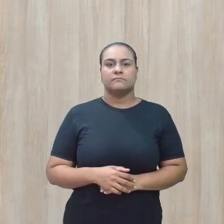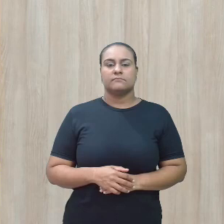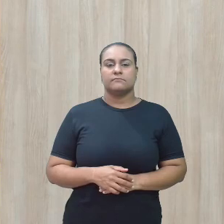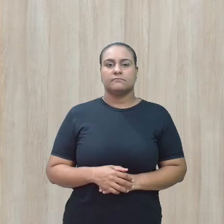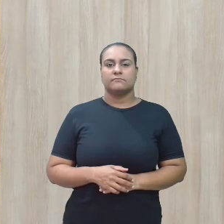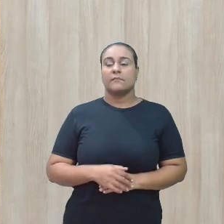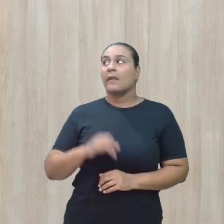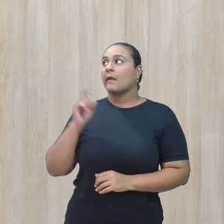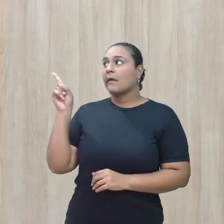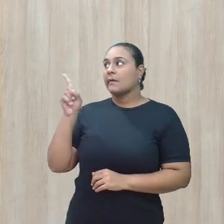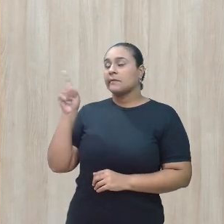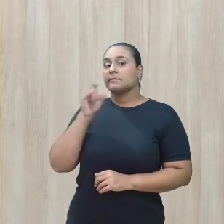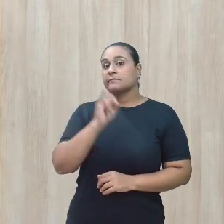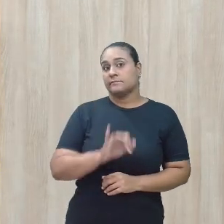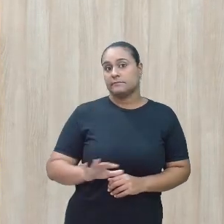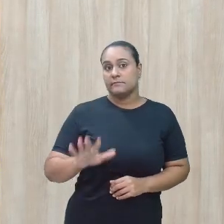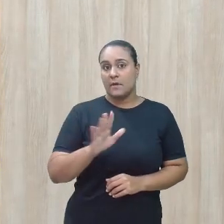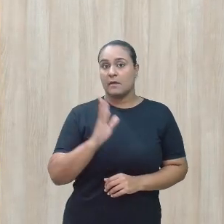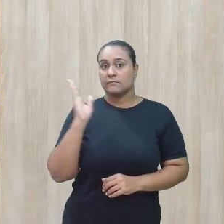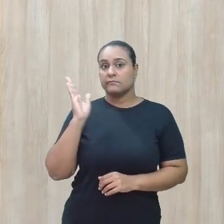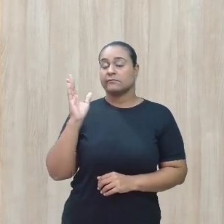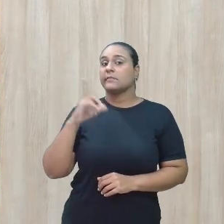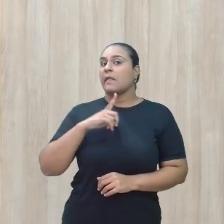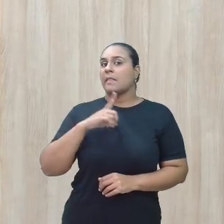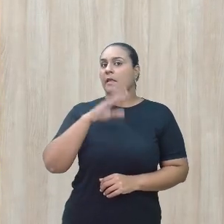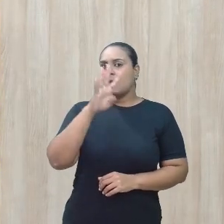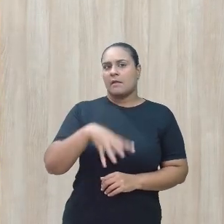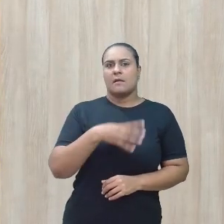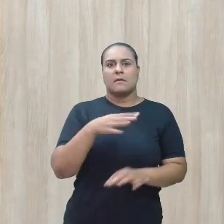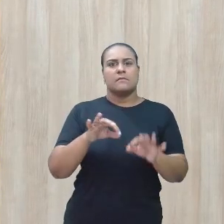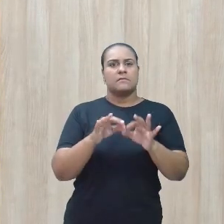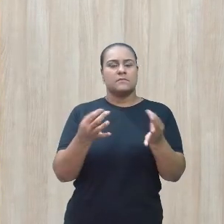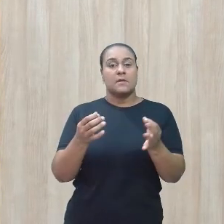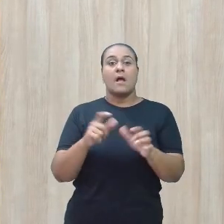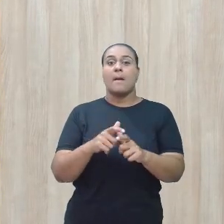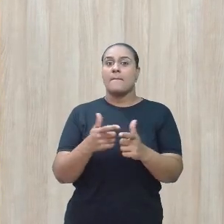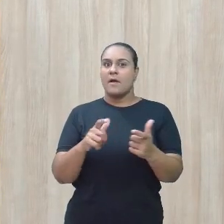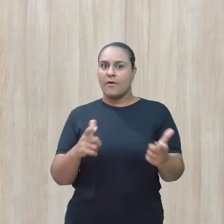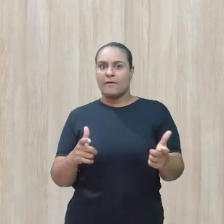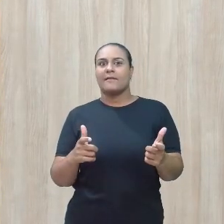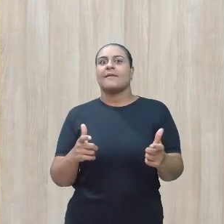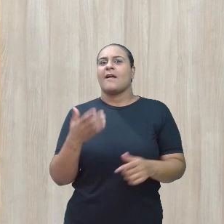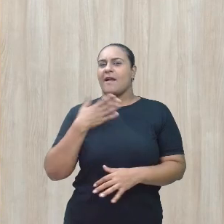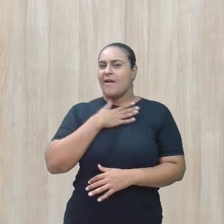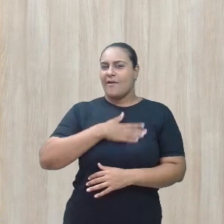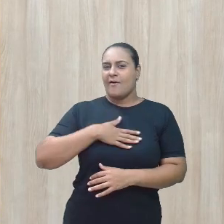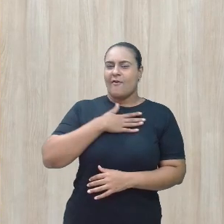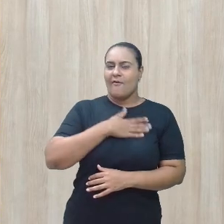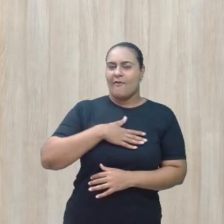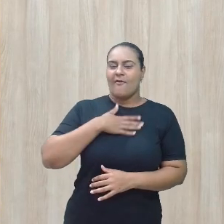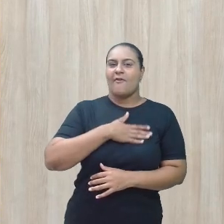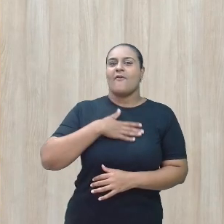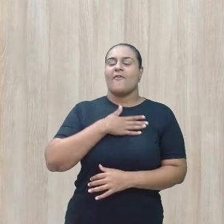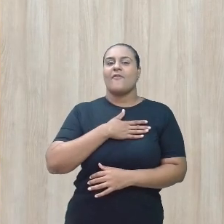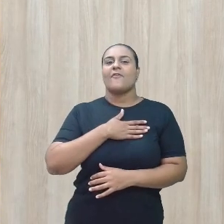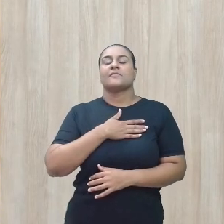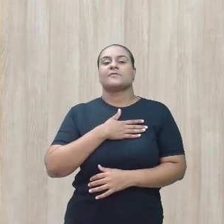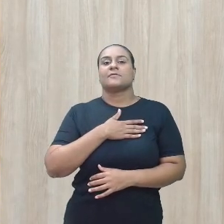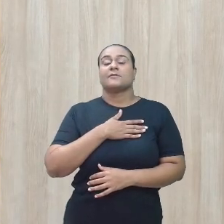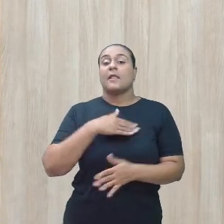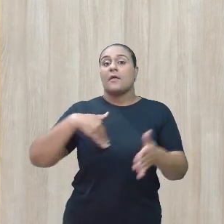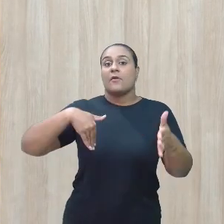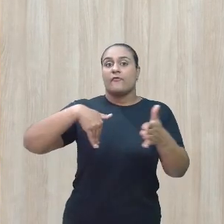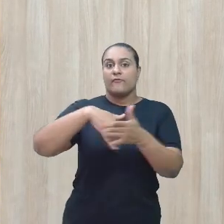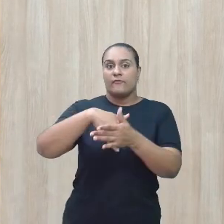Aqui a gente também tem uma ideia de tabela simples, que eu acho que a maioria dos alunos gostam de acompanhar essa ideia do futebol. A gente está no tempo de